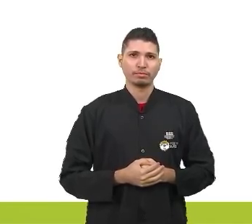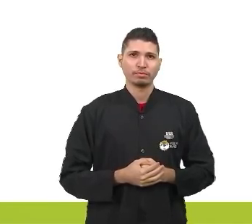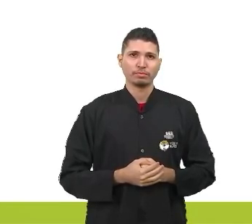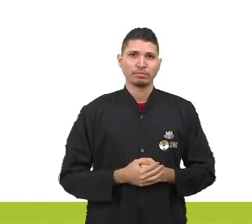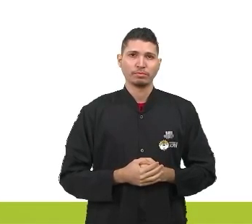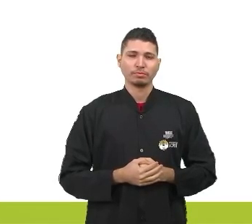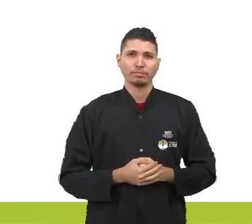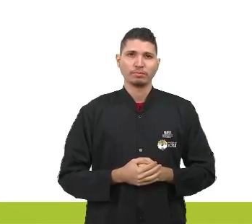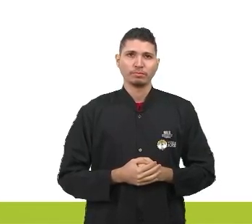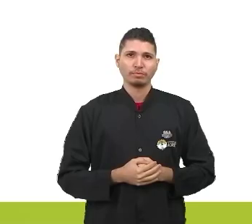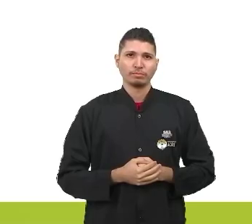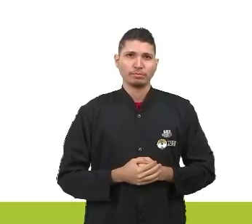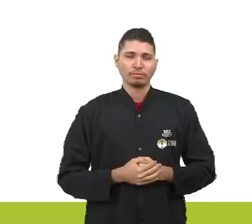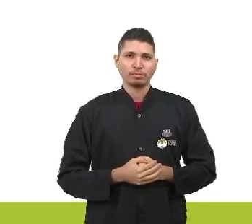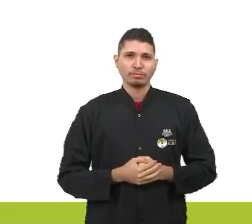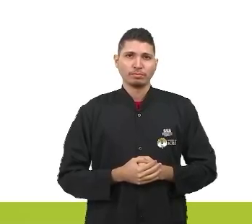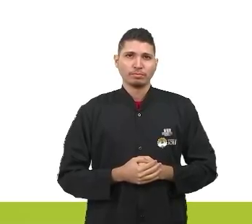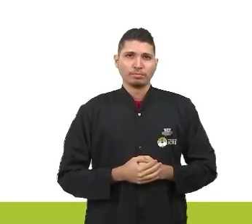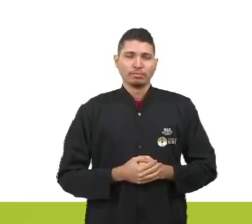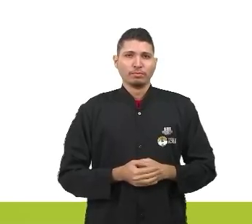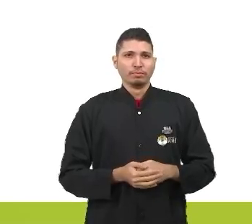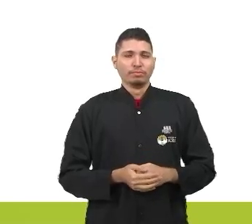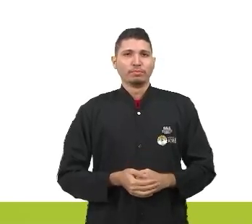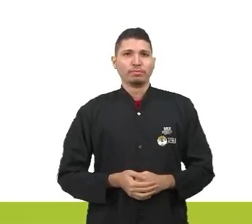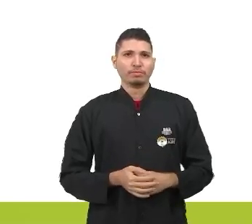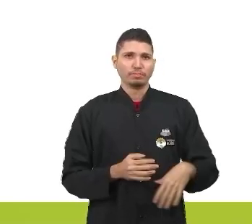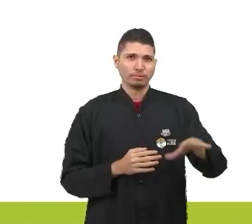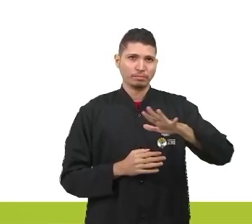falar cientificamente o conceito de